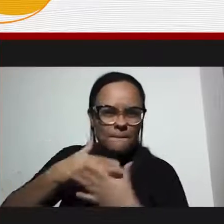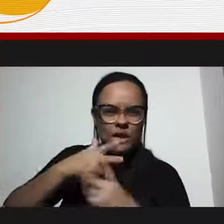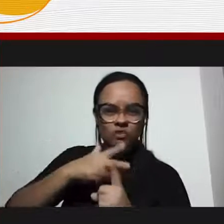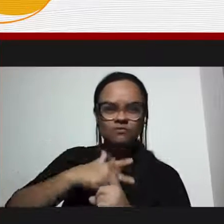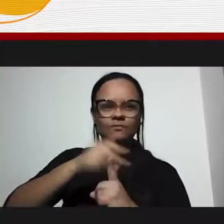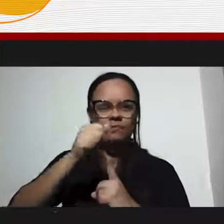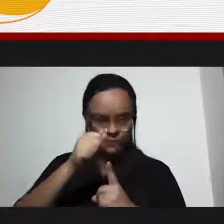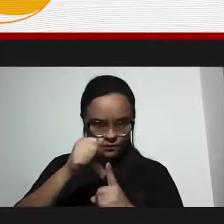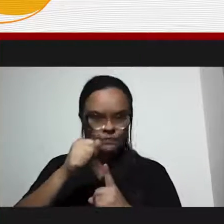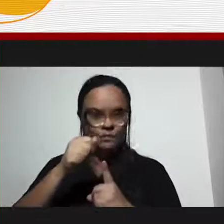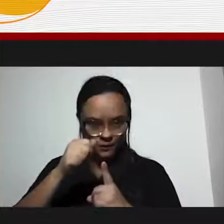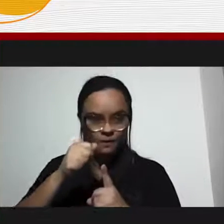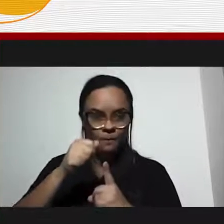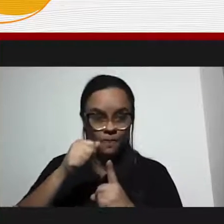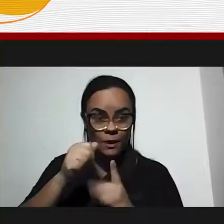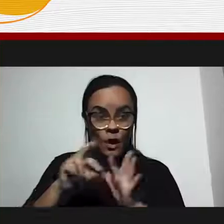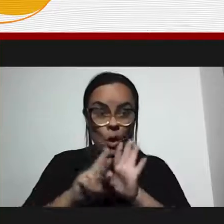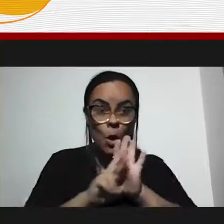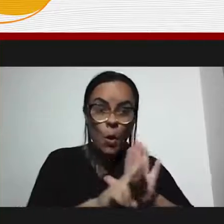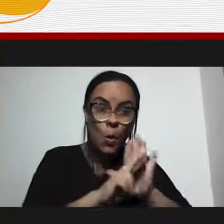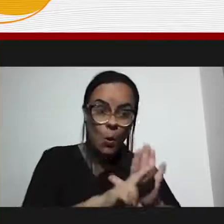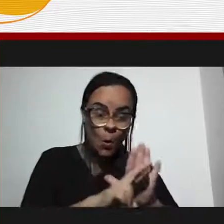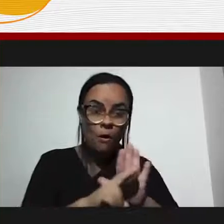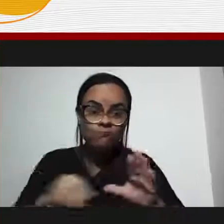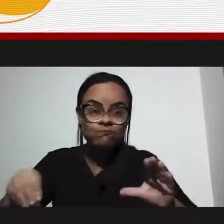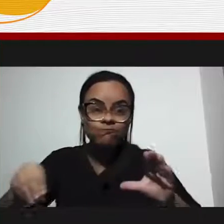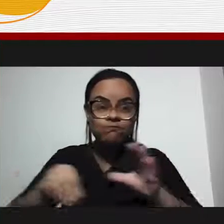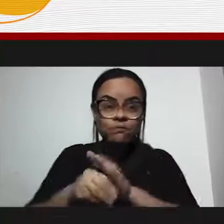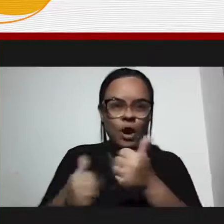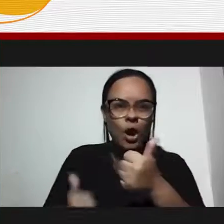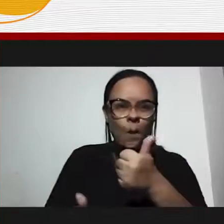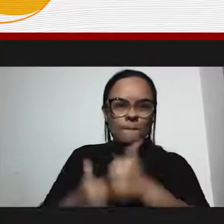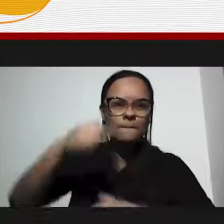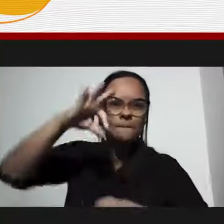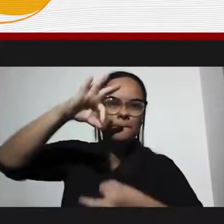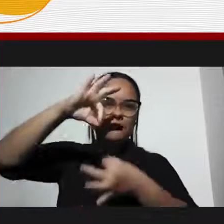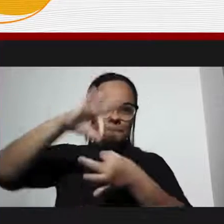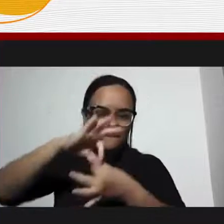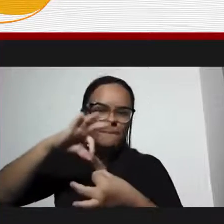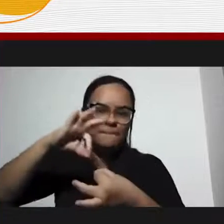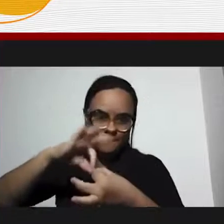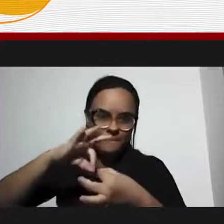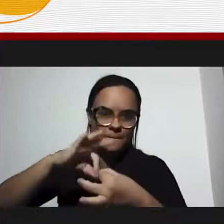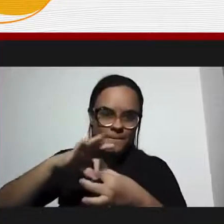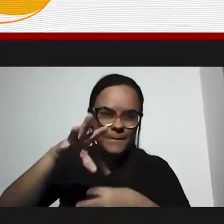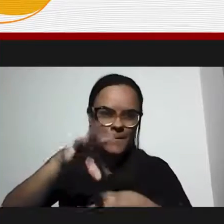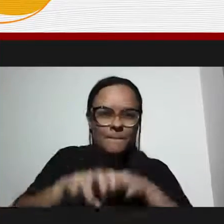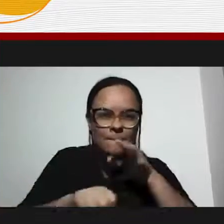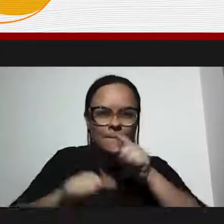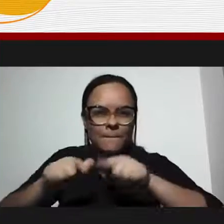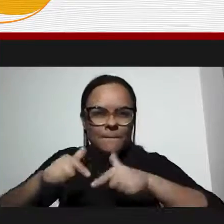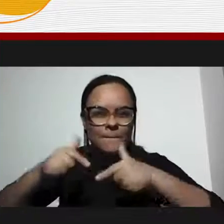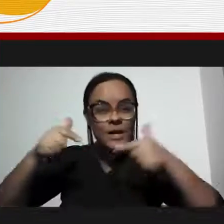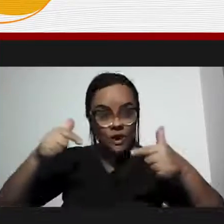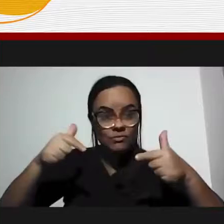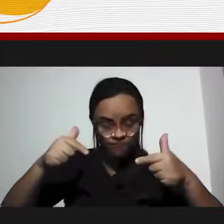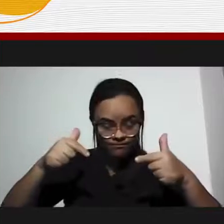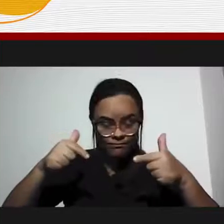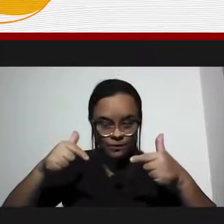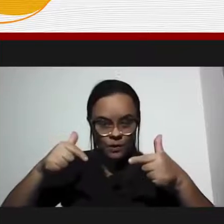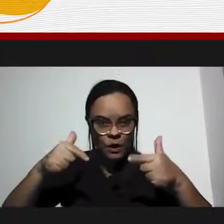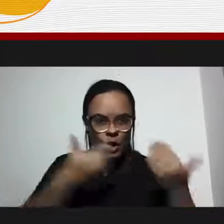e virei uma referência dentro do esporte paralímpico, ao qual eu fui à busca de trabalho na minha